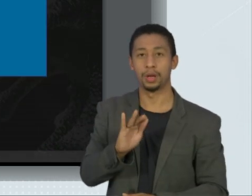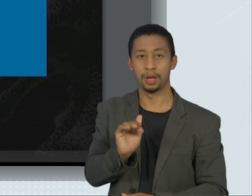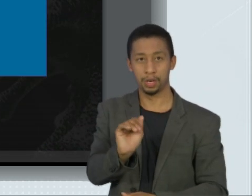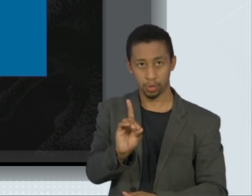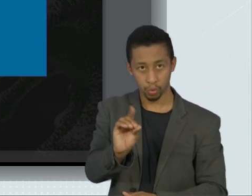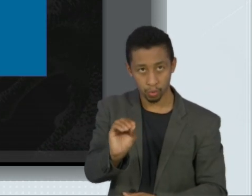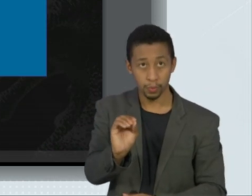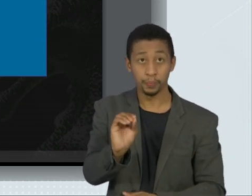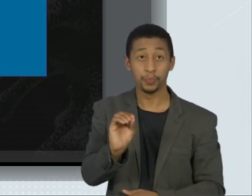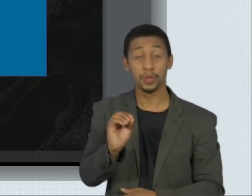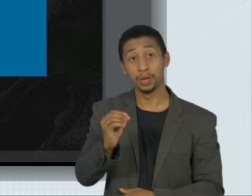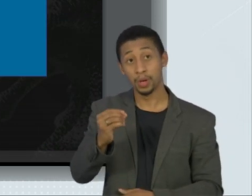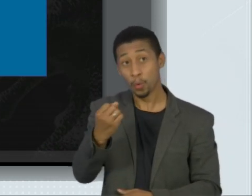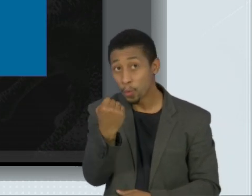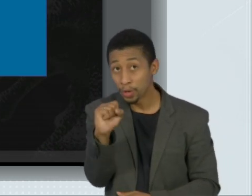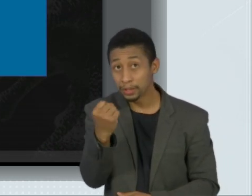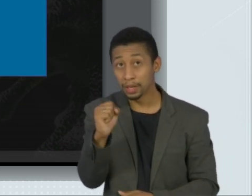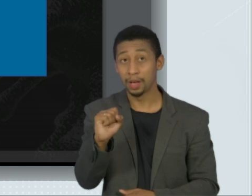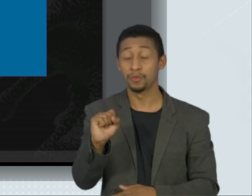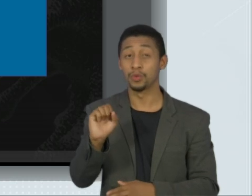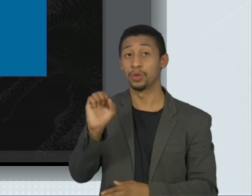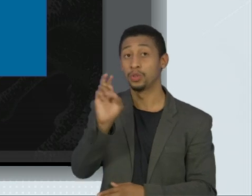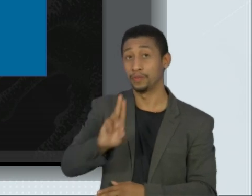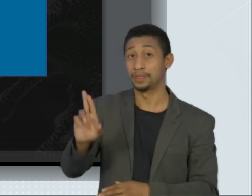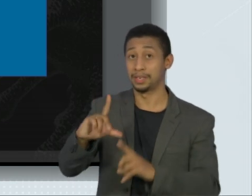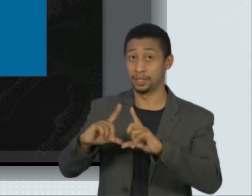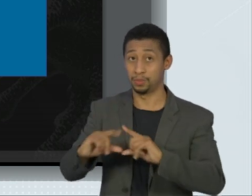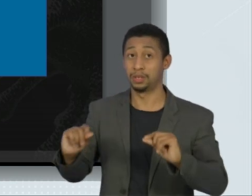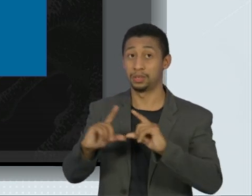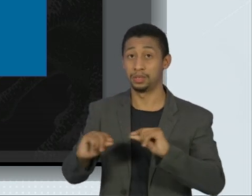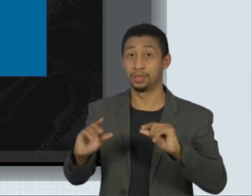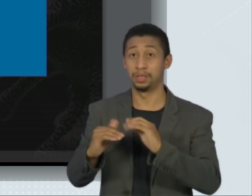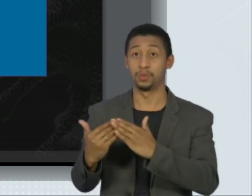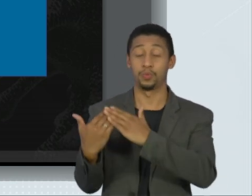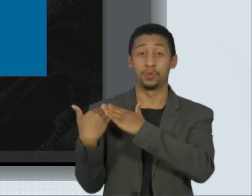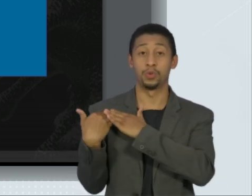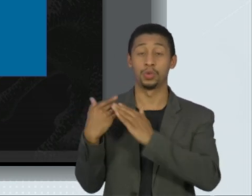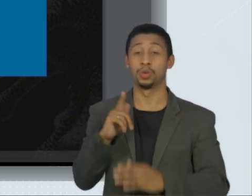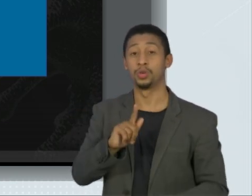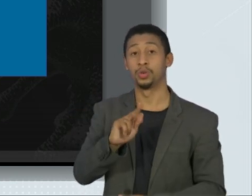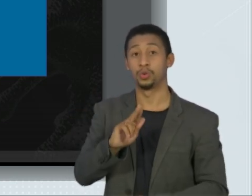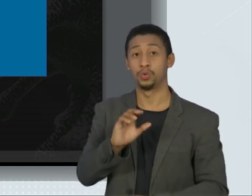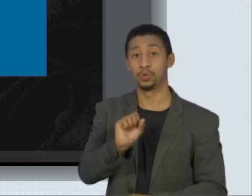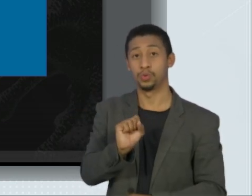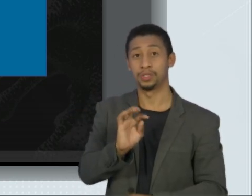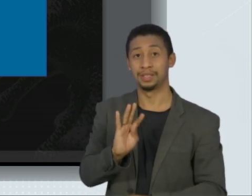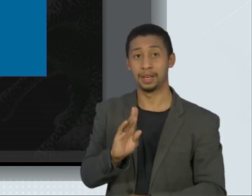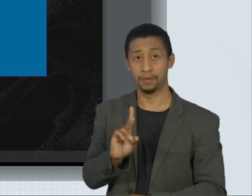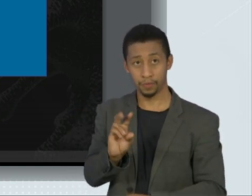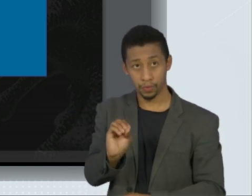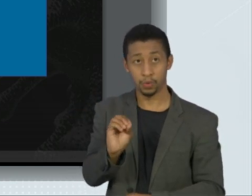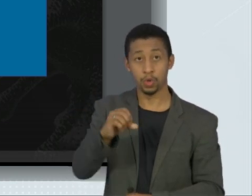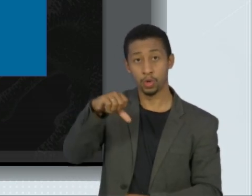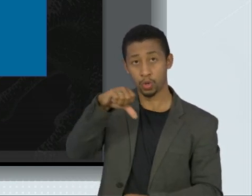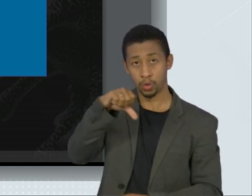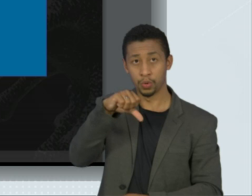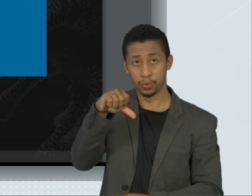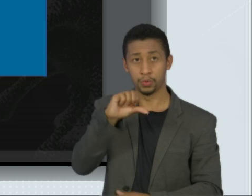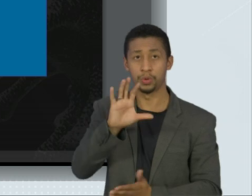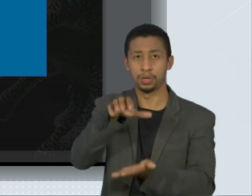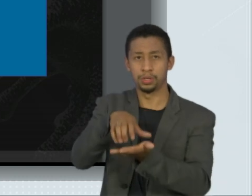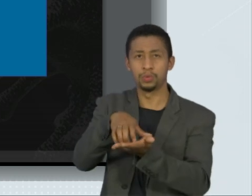Universidade de Brasília, responsável Gustavo Adolfo Sierra Romero. O nono centro, Instituto